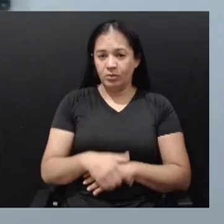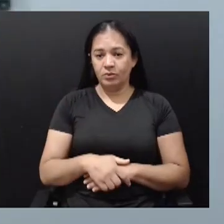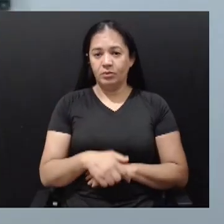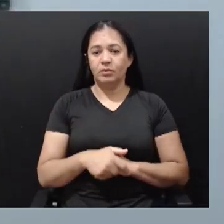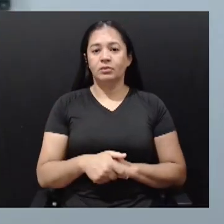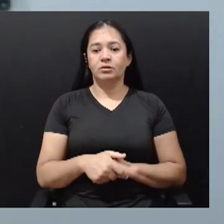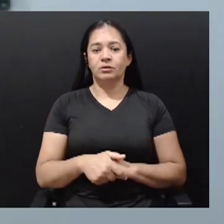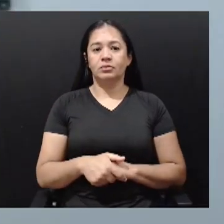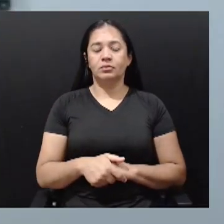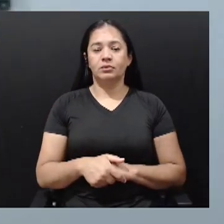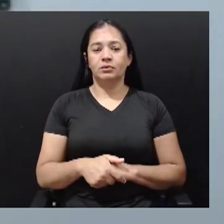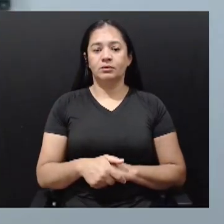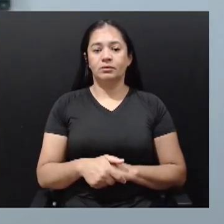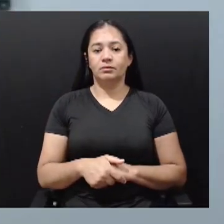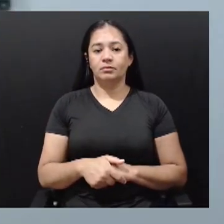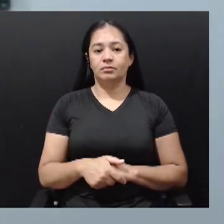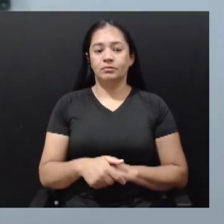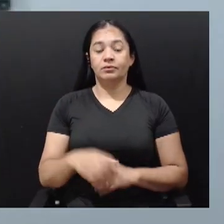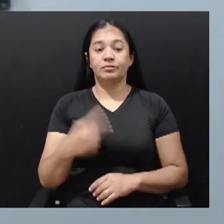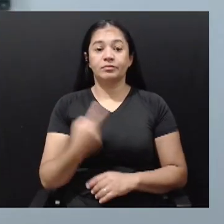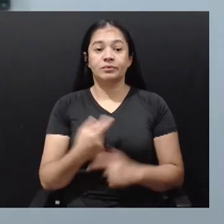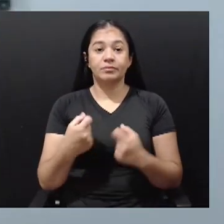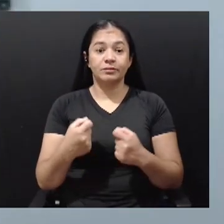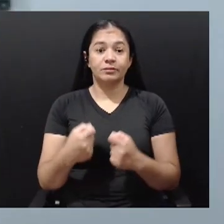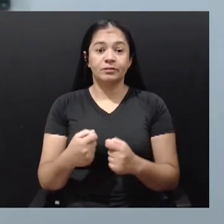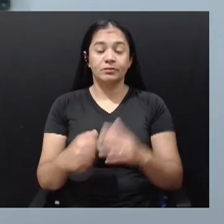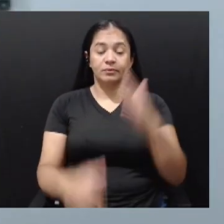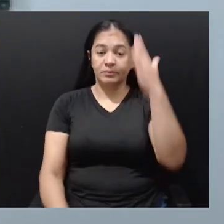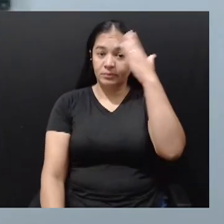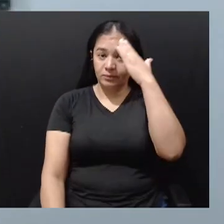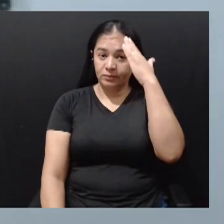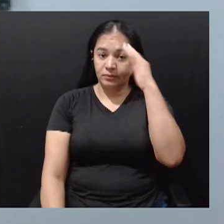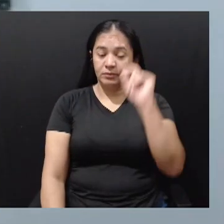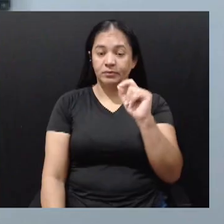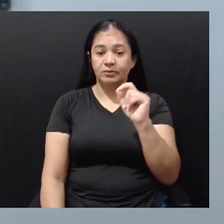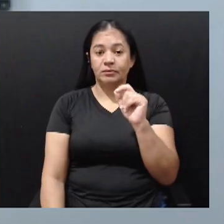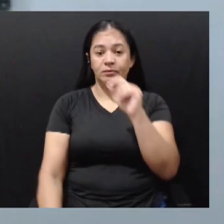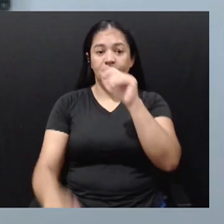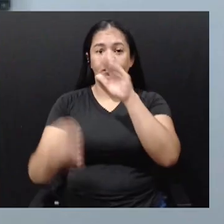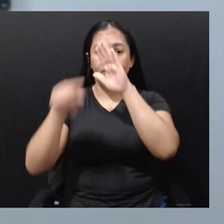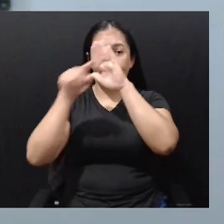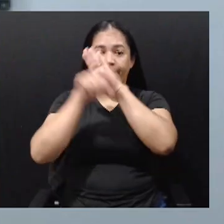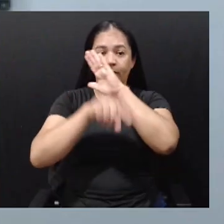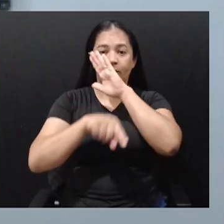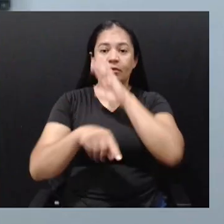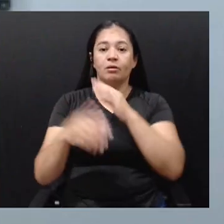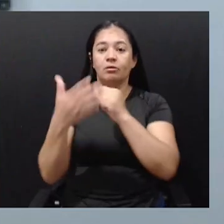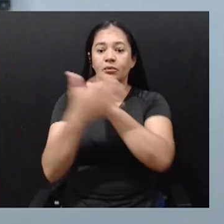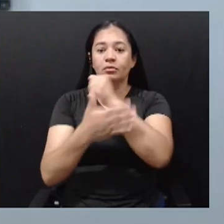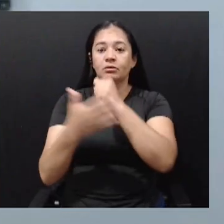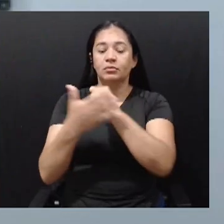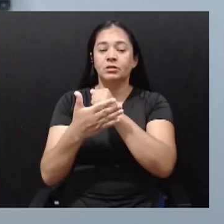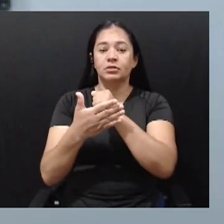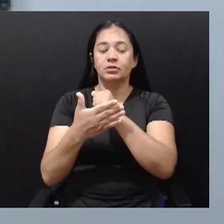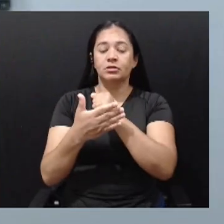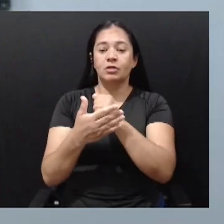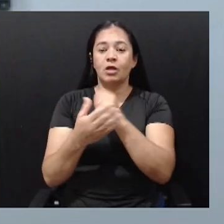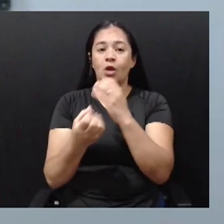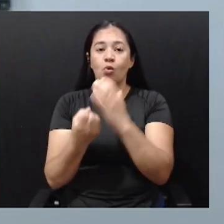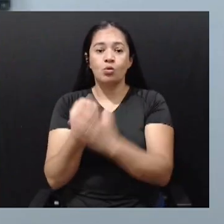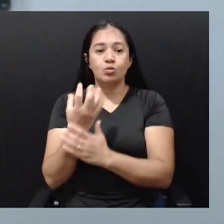Olha, a gente tem que levar em consideração uma prerrogativa, uma premissa básica, que é a construção de